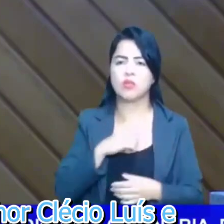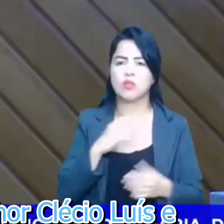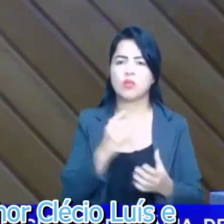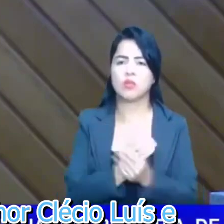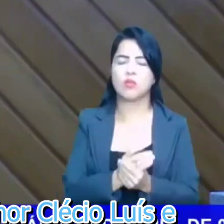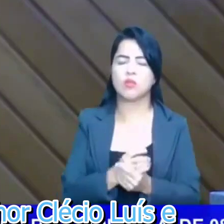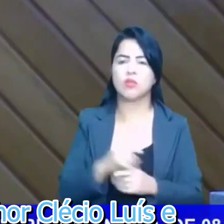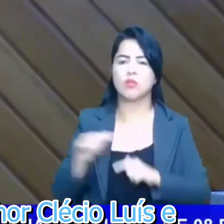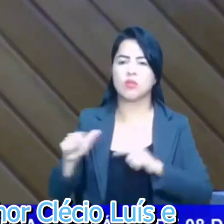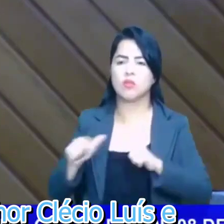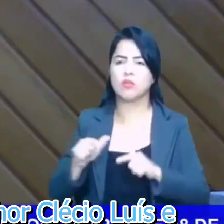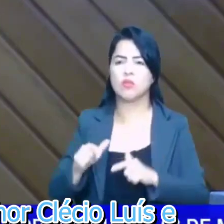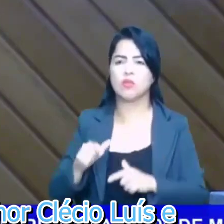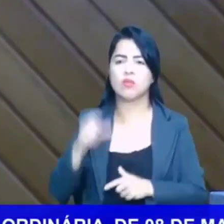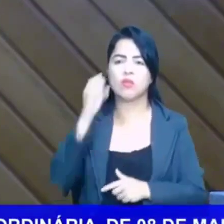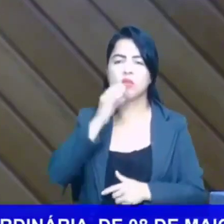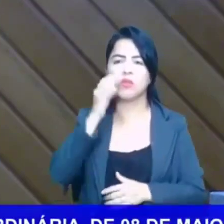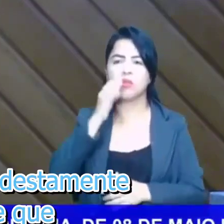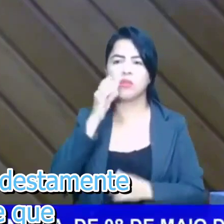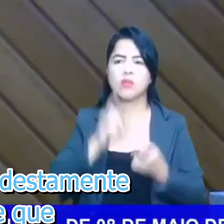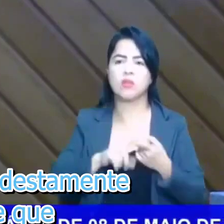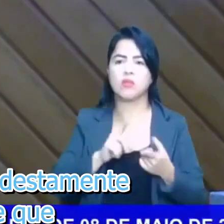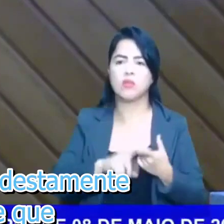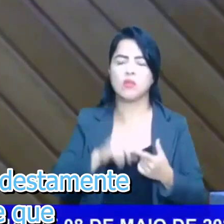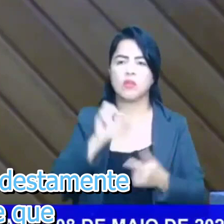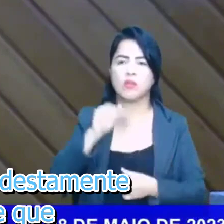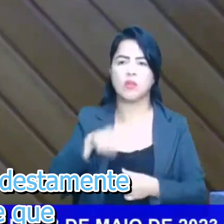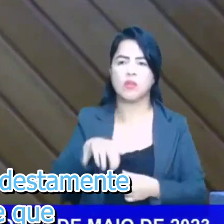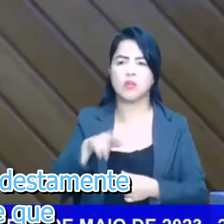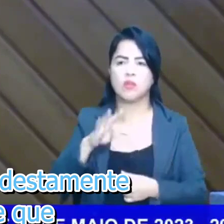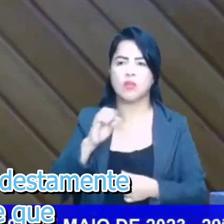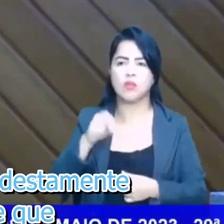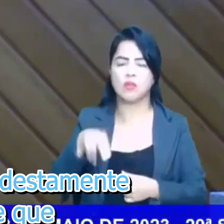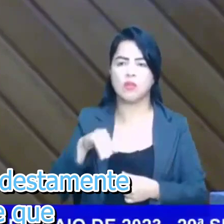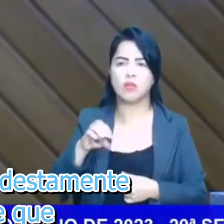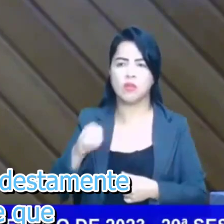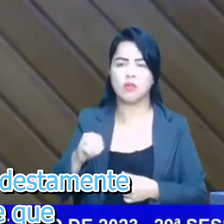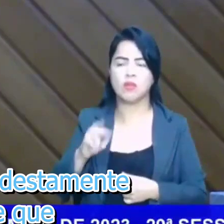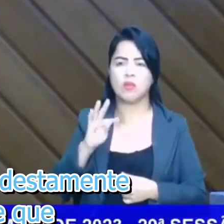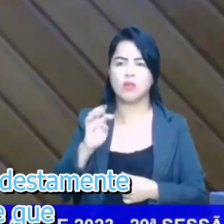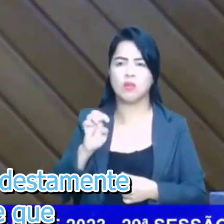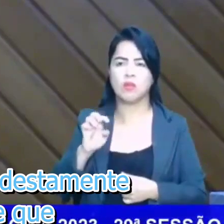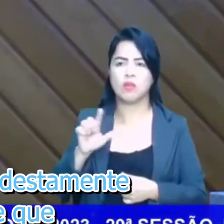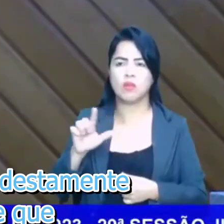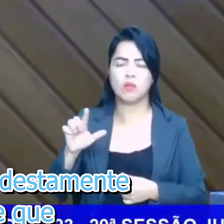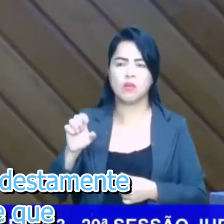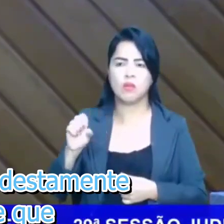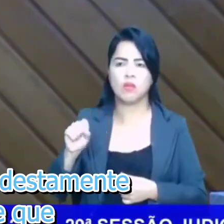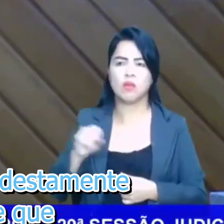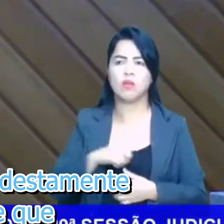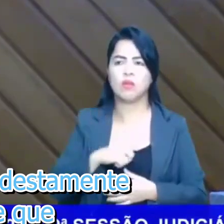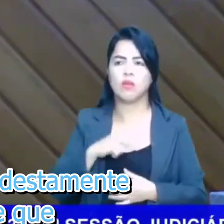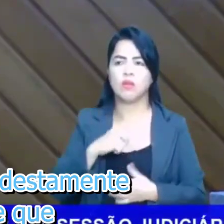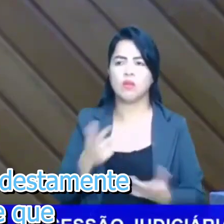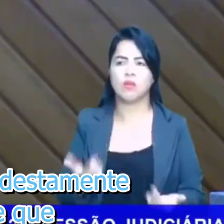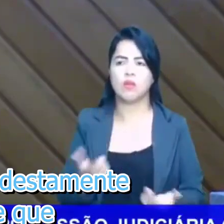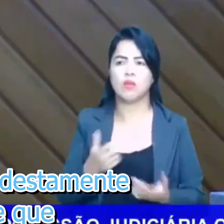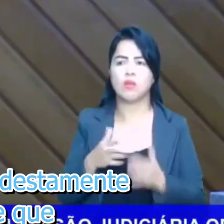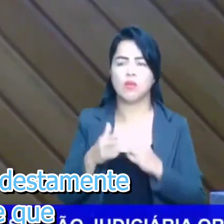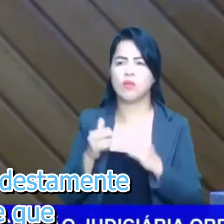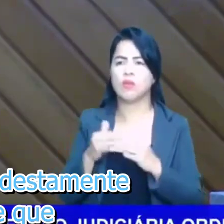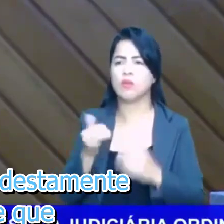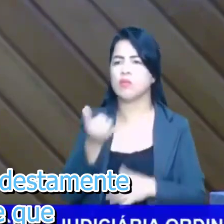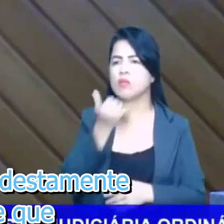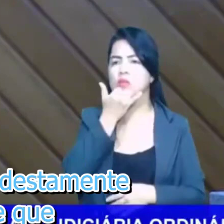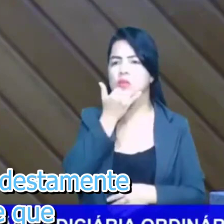dos mandatos do senhor Clécio Luiz e de Antônio Pinheiro Teles, com esses argumentos que, modestamente, de uma forma que eu peço